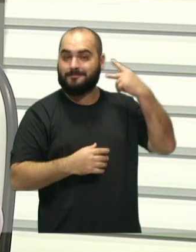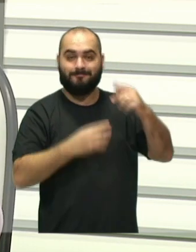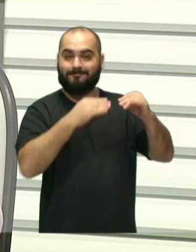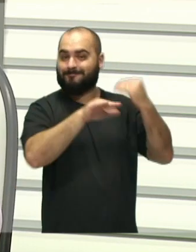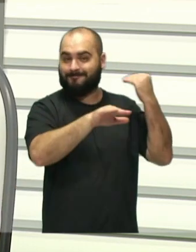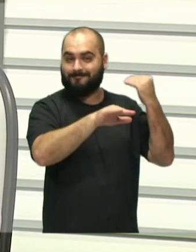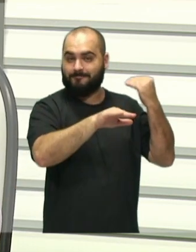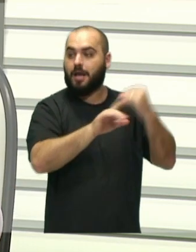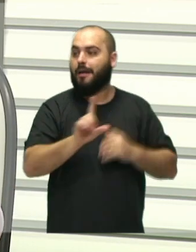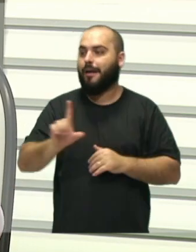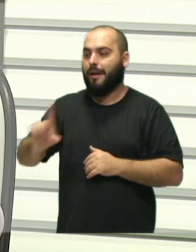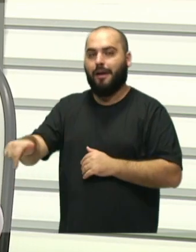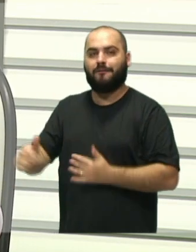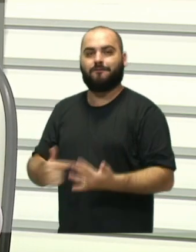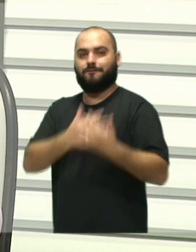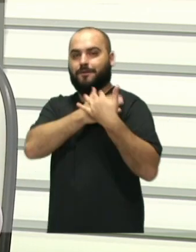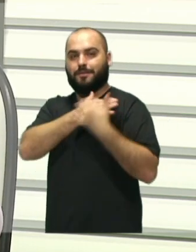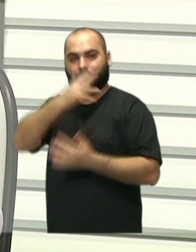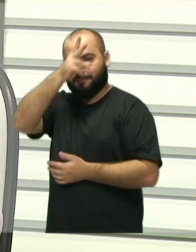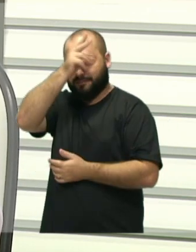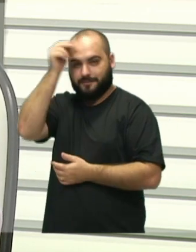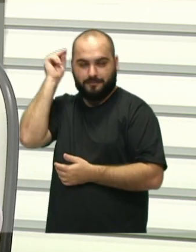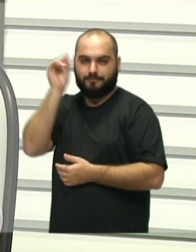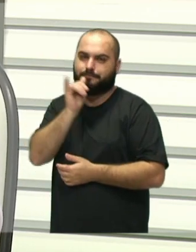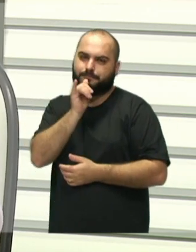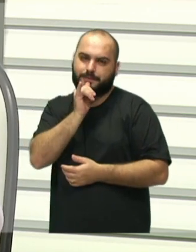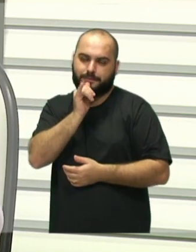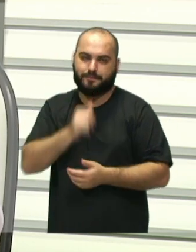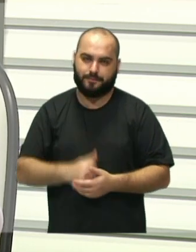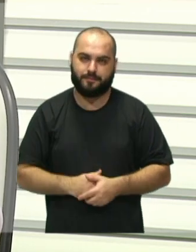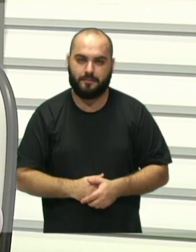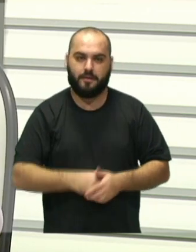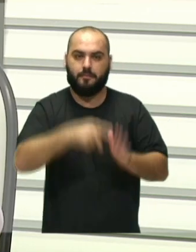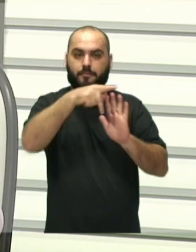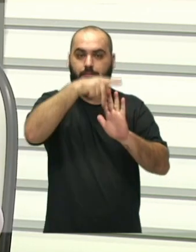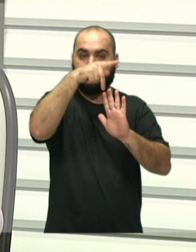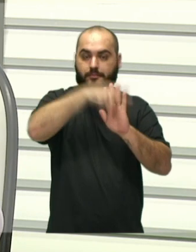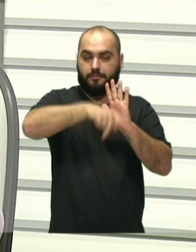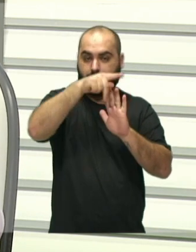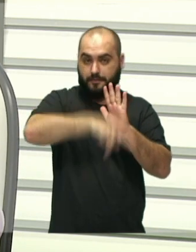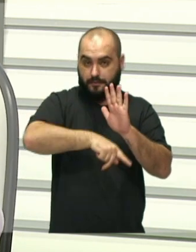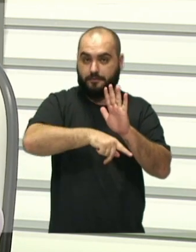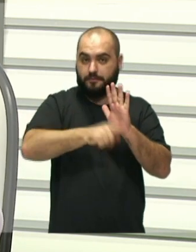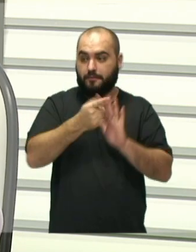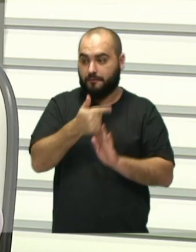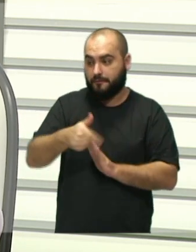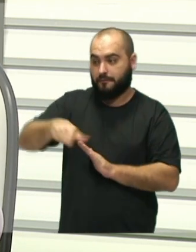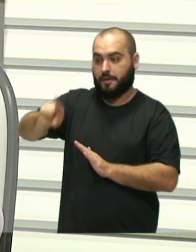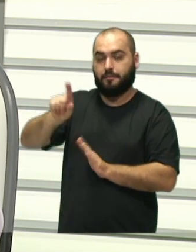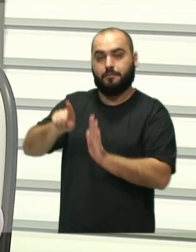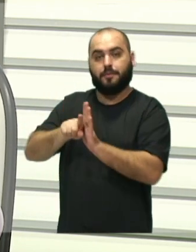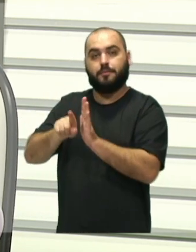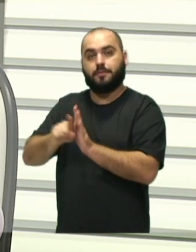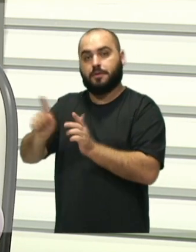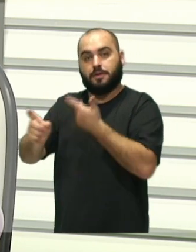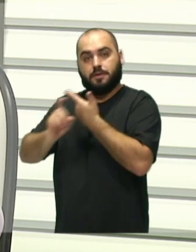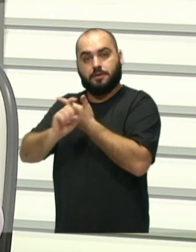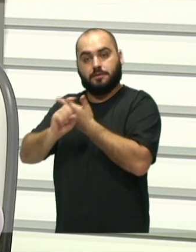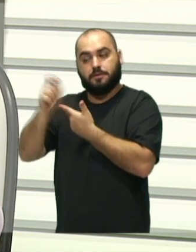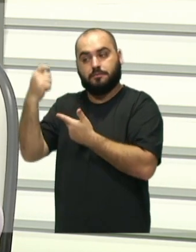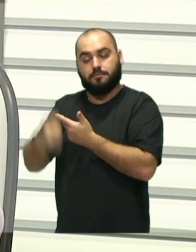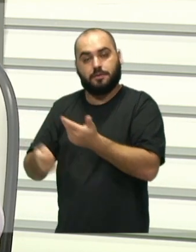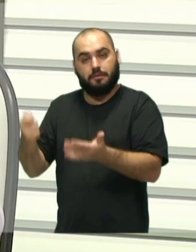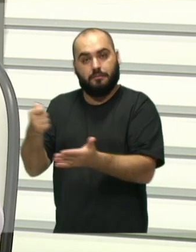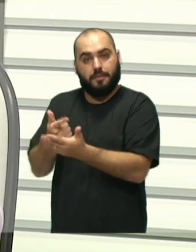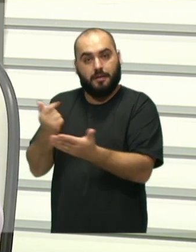um exemplo de vício de origem um projeto que leva alguma atribuição ao executivo e que para isso precisa